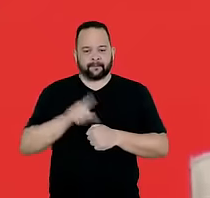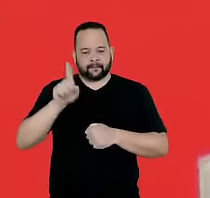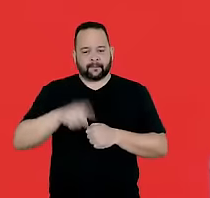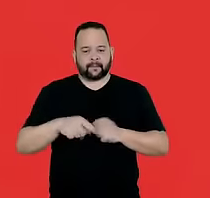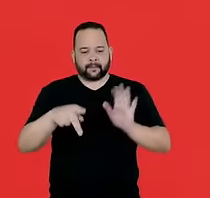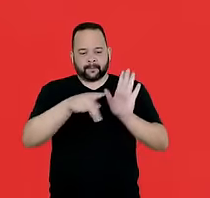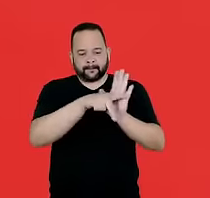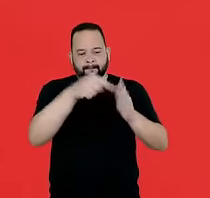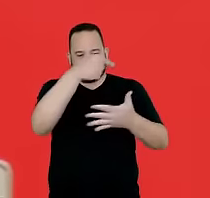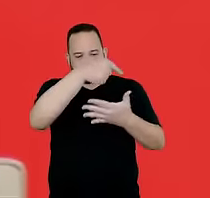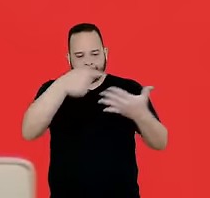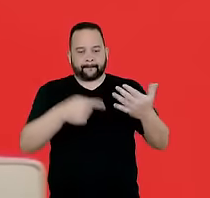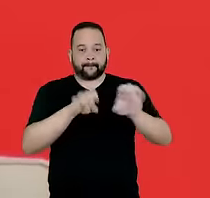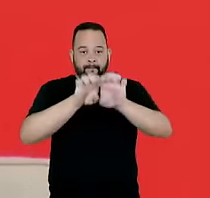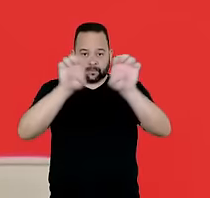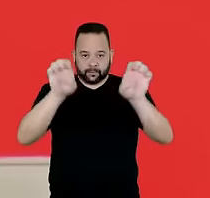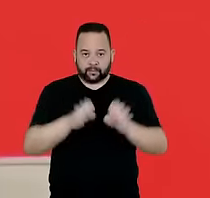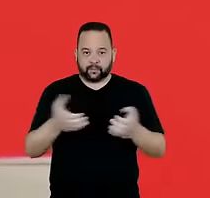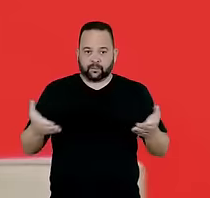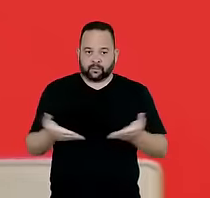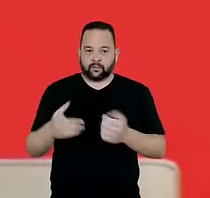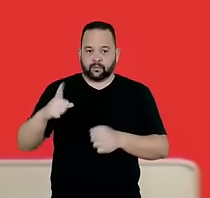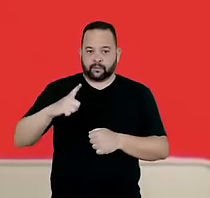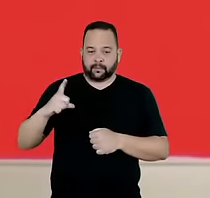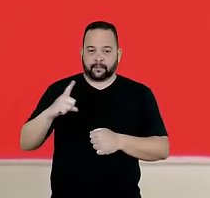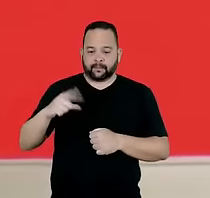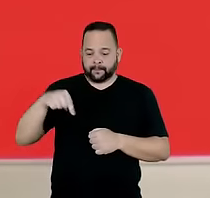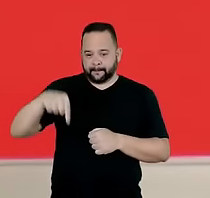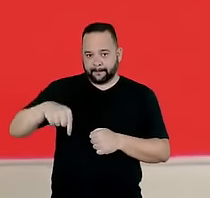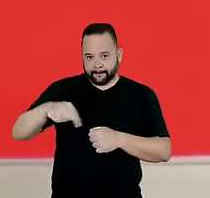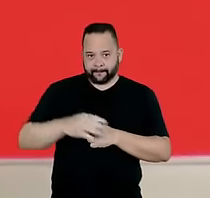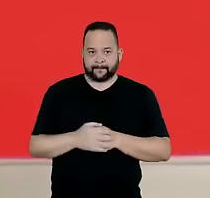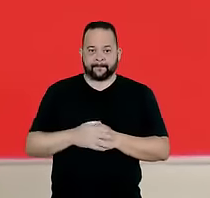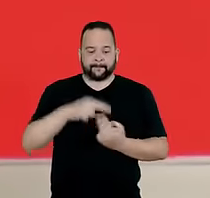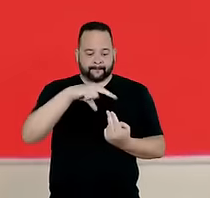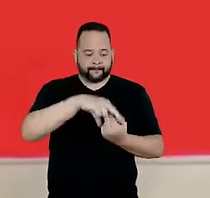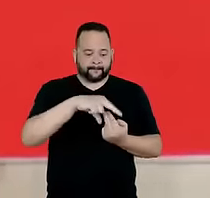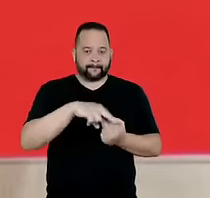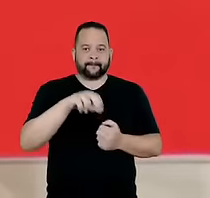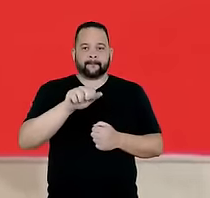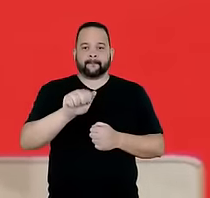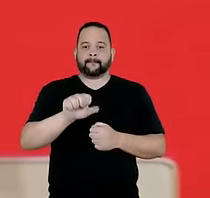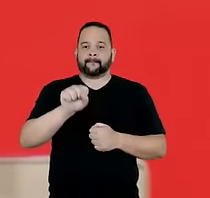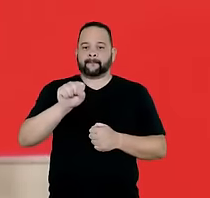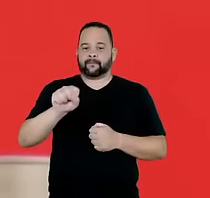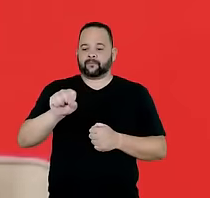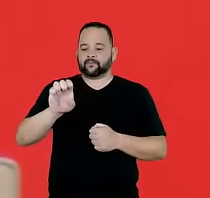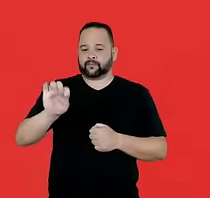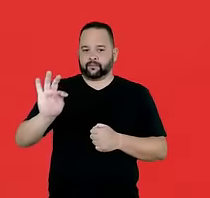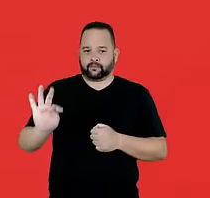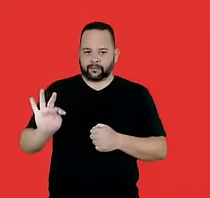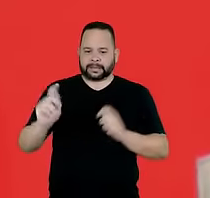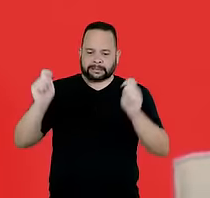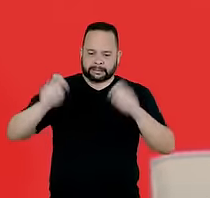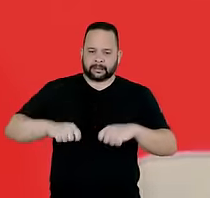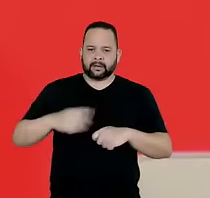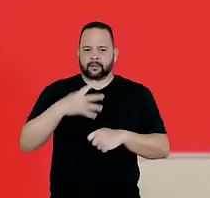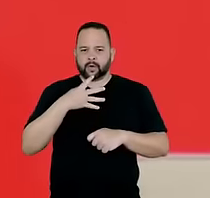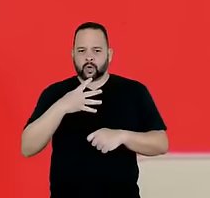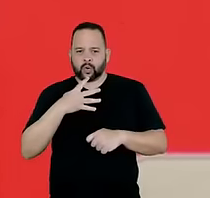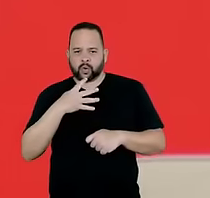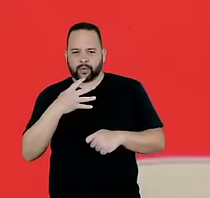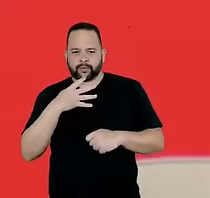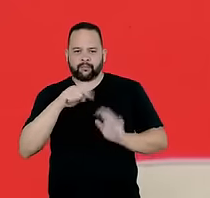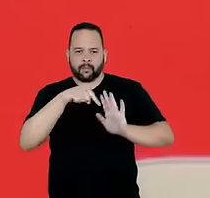gente procura trazer de novo a barz com asset é bom que vocês podem conhecer um pouco mais de uma asset a gente hoje é uma